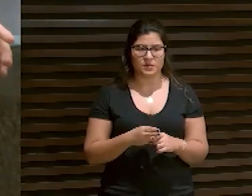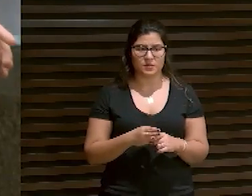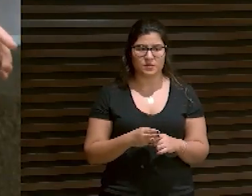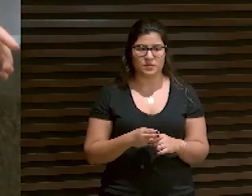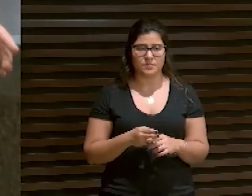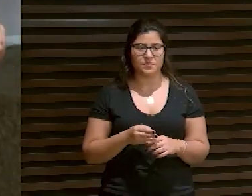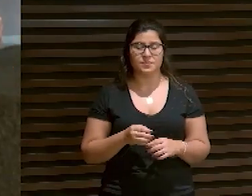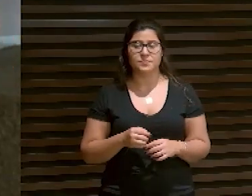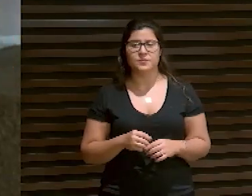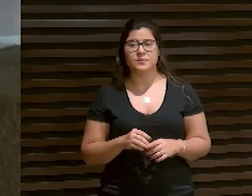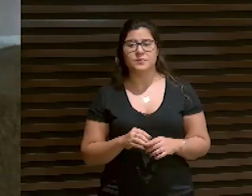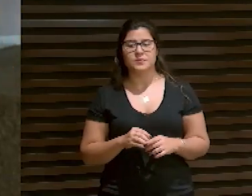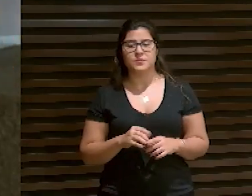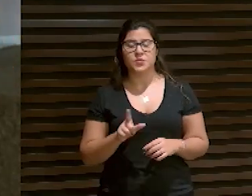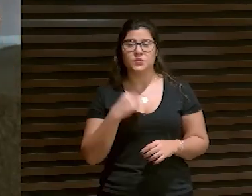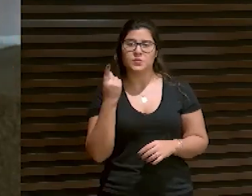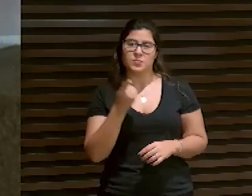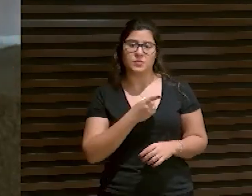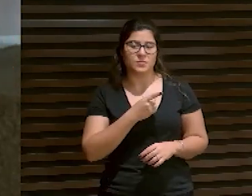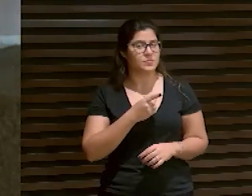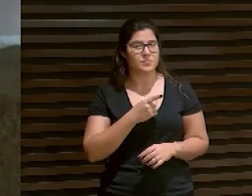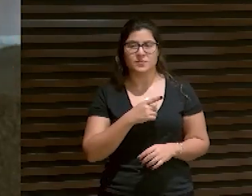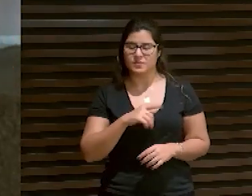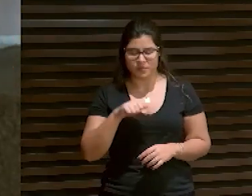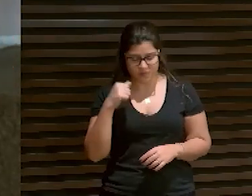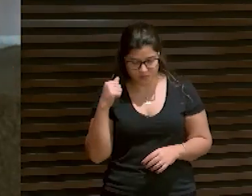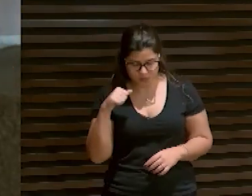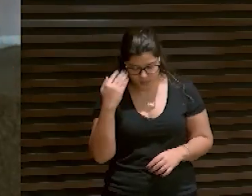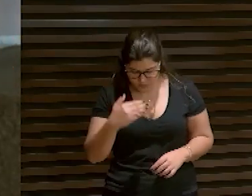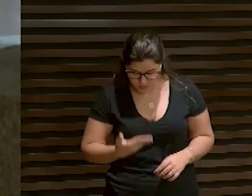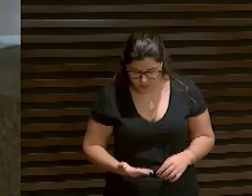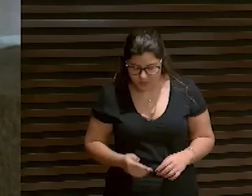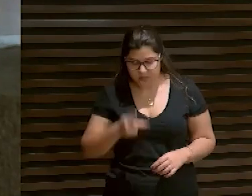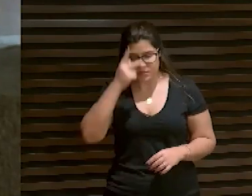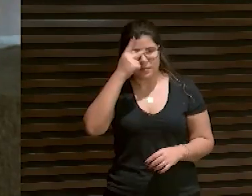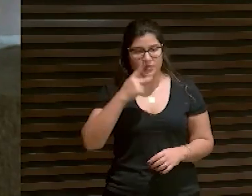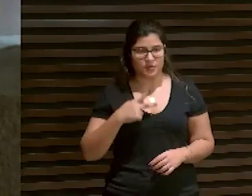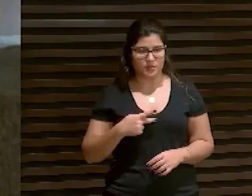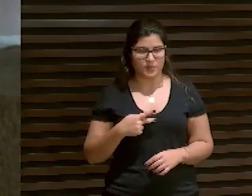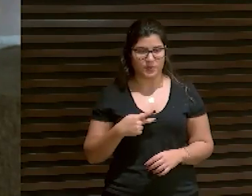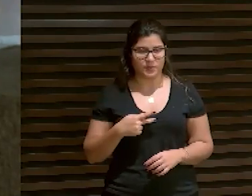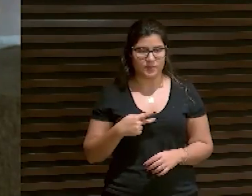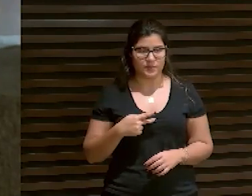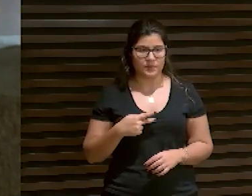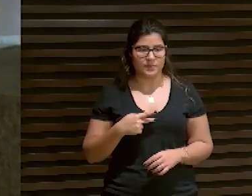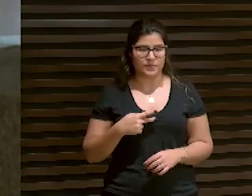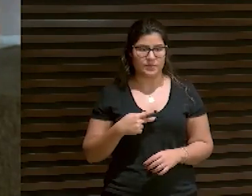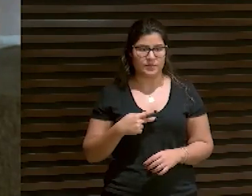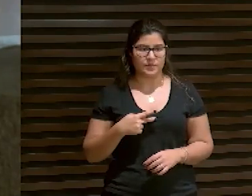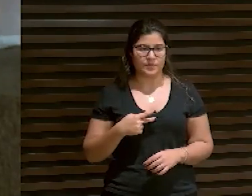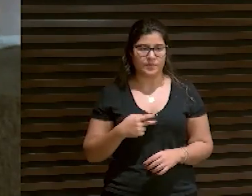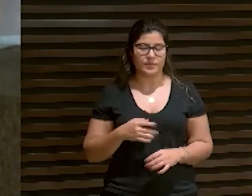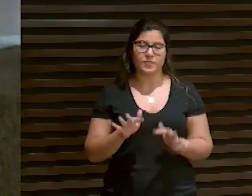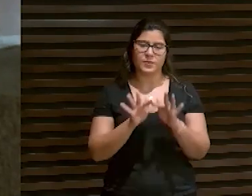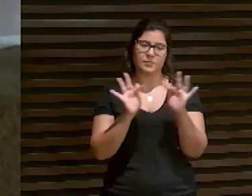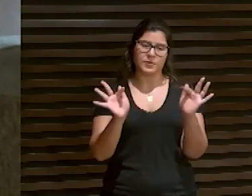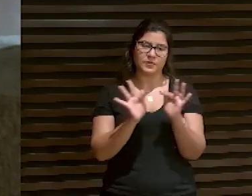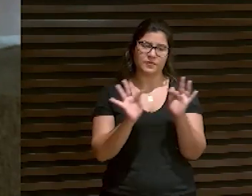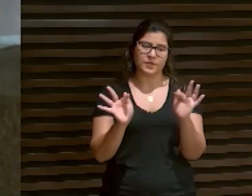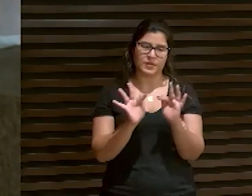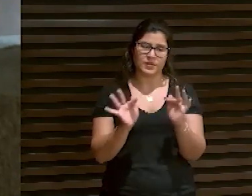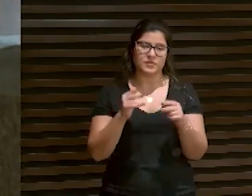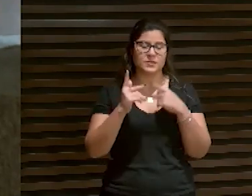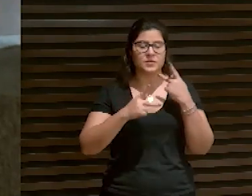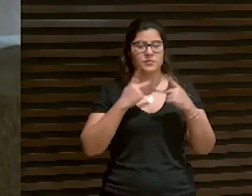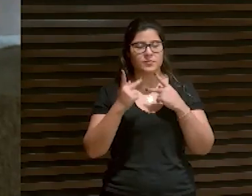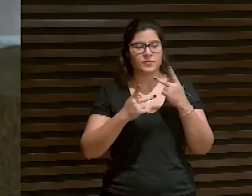nós não estamos sendo honrados. E é curioso nos lembrarmos da frase daquele teólogo que falava que todo menino